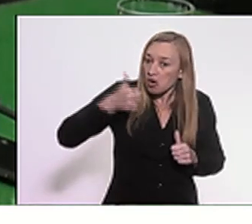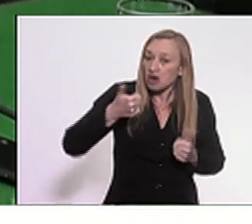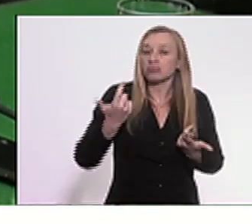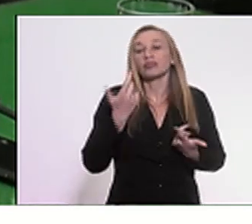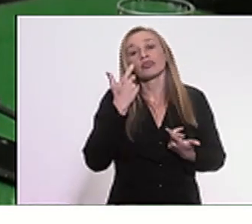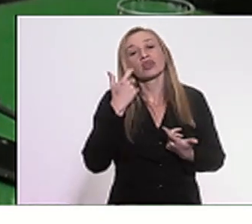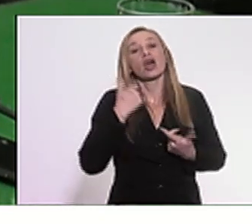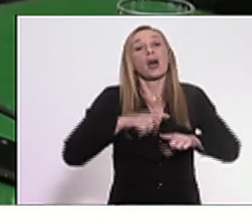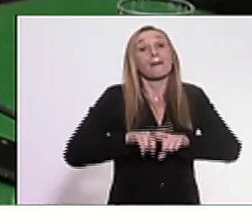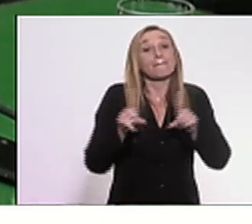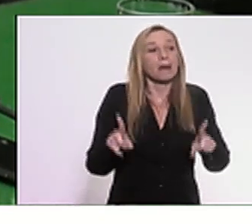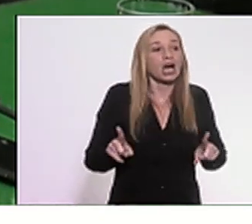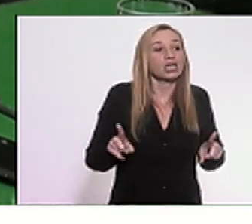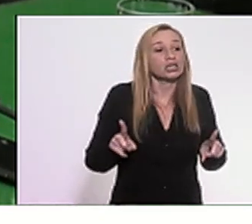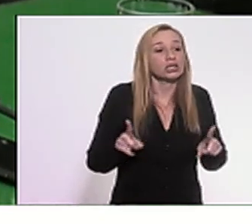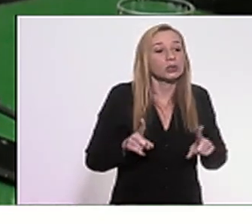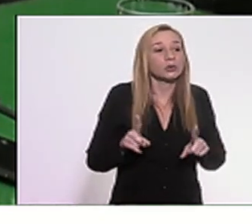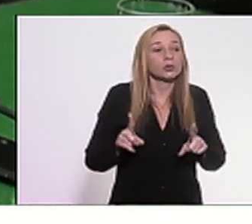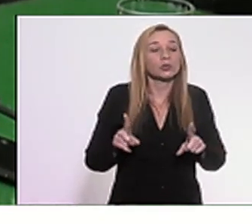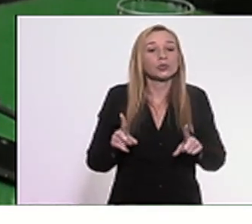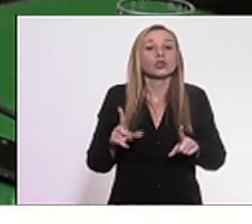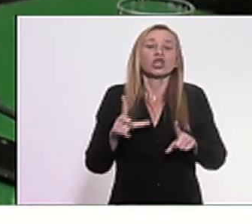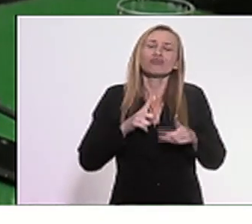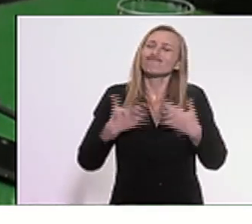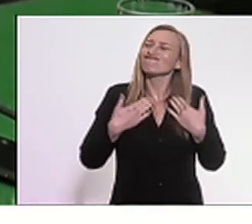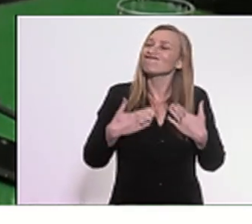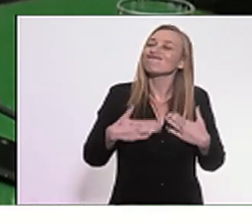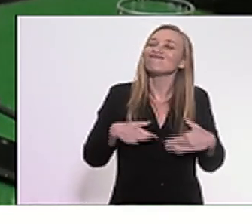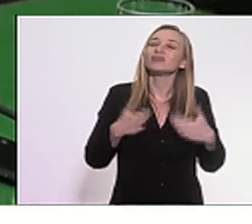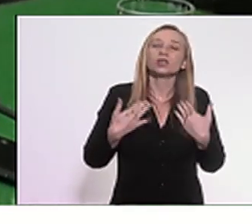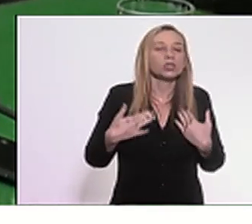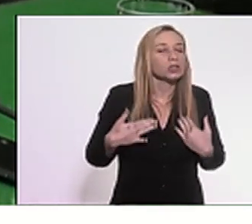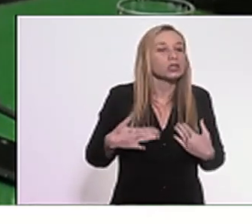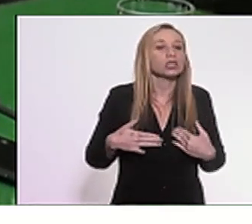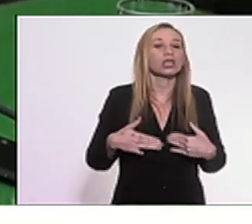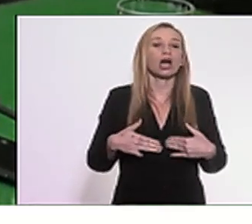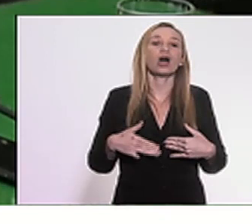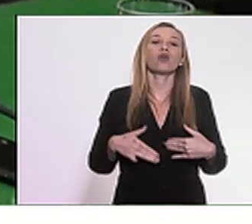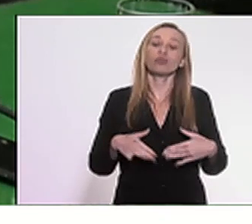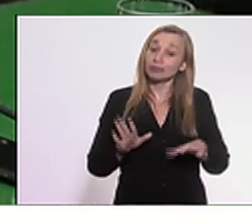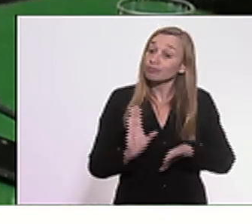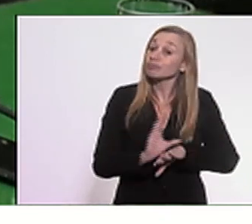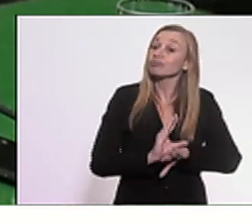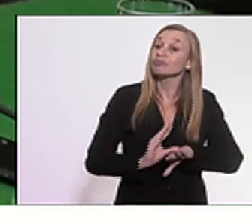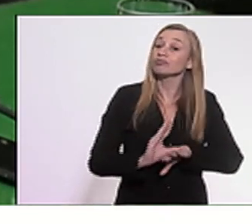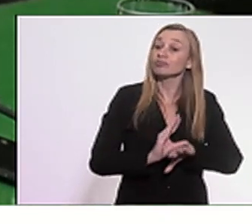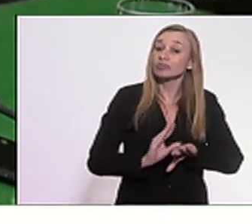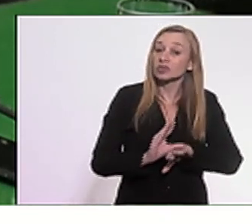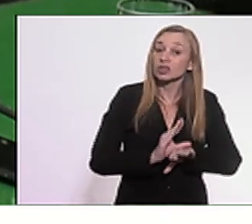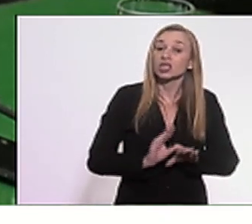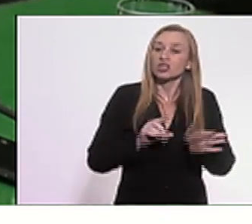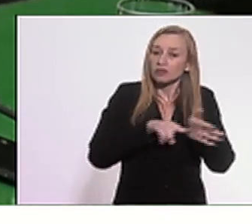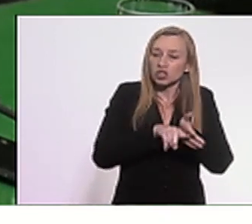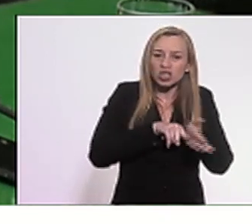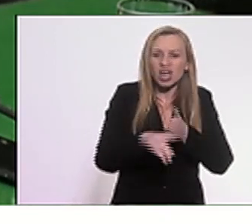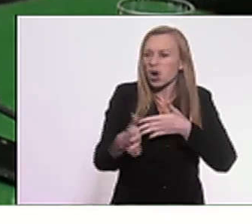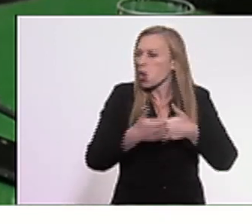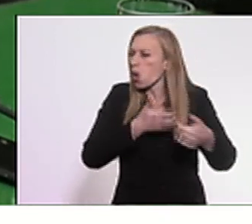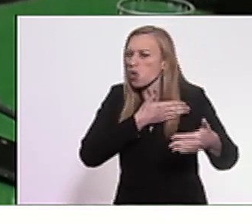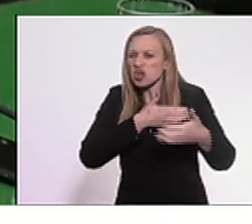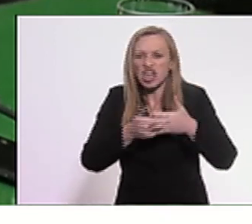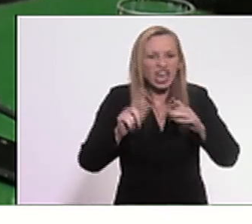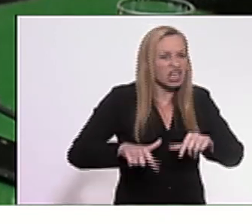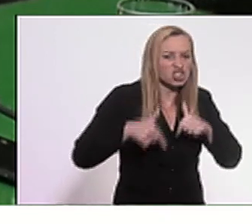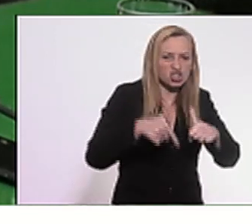denúncias, mas eu tenho muita tranquilidade, constitucional inclusive, de poder fiscalizar qualquer ato do